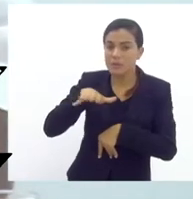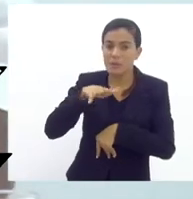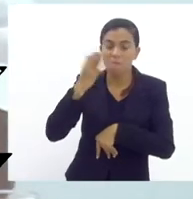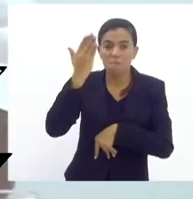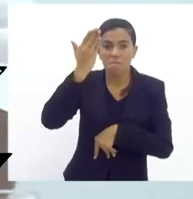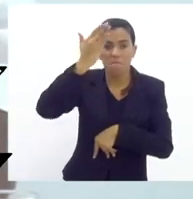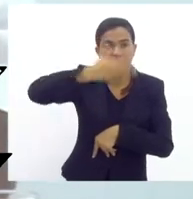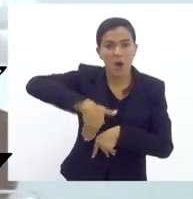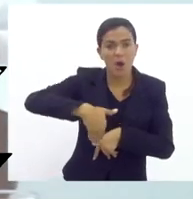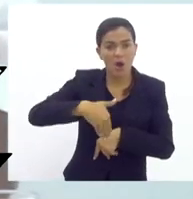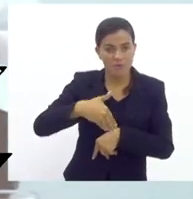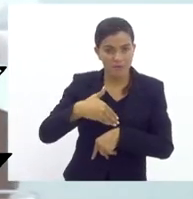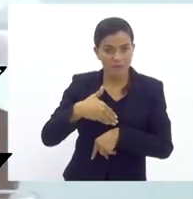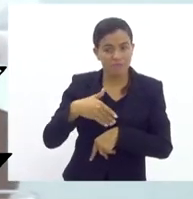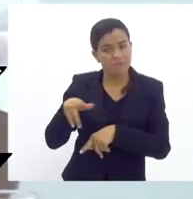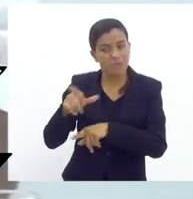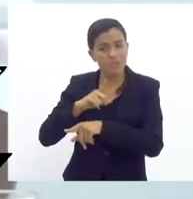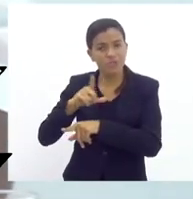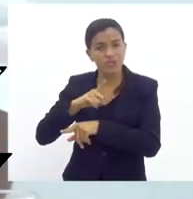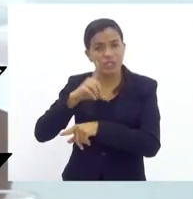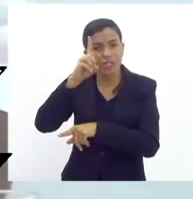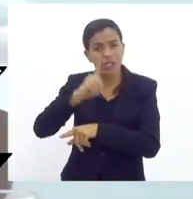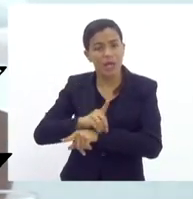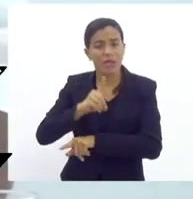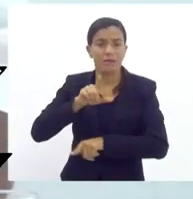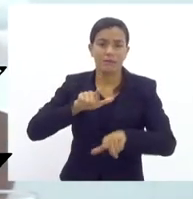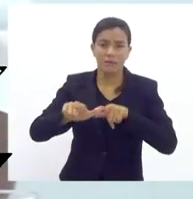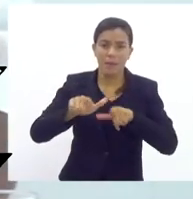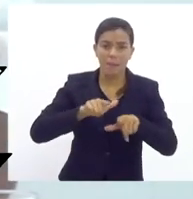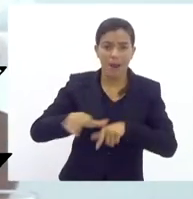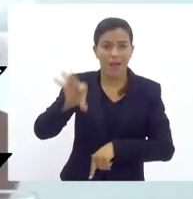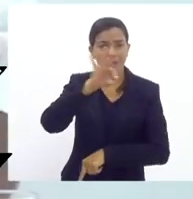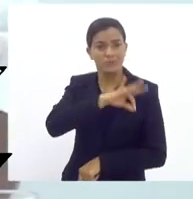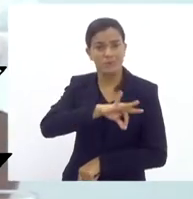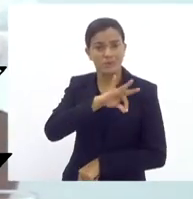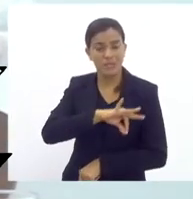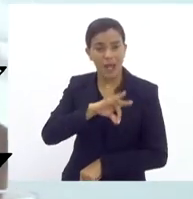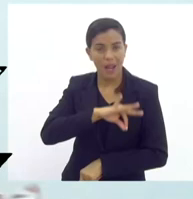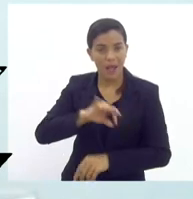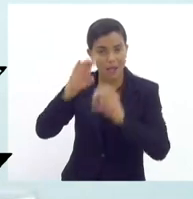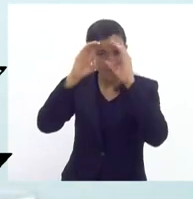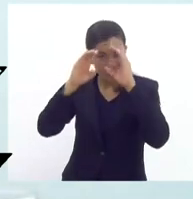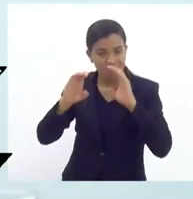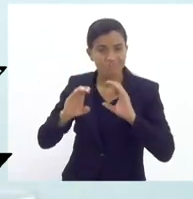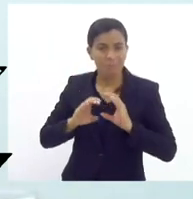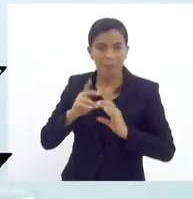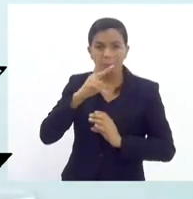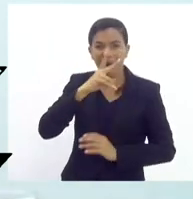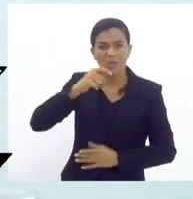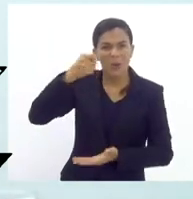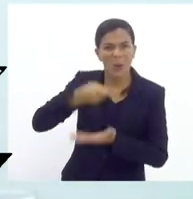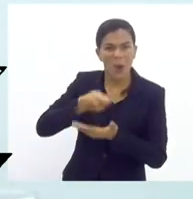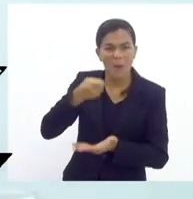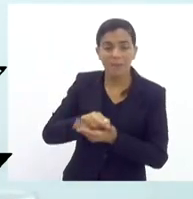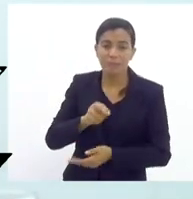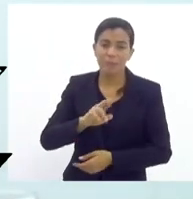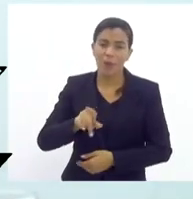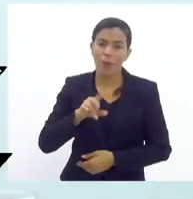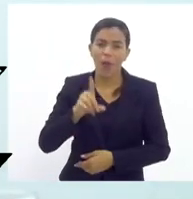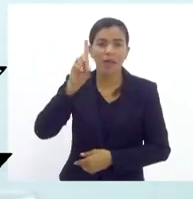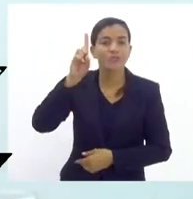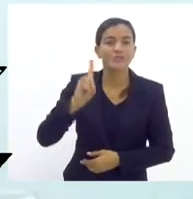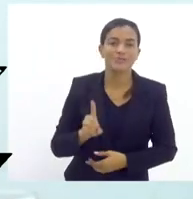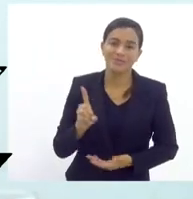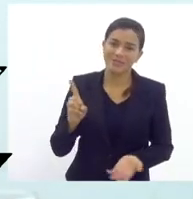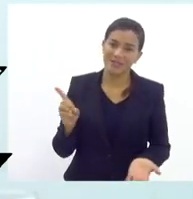quanto o direito ao trabalho ou seja o direito de trabalhar e receber um salário que parece que obrigação não é gente isso